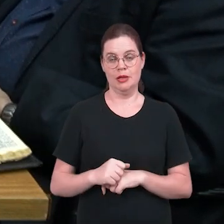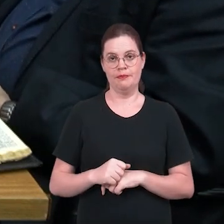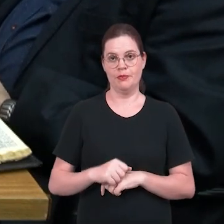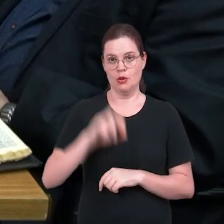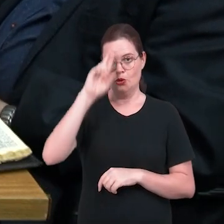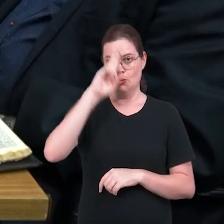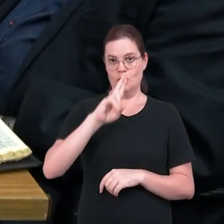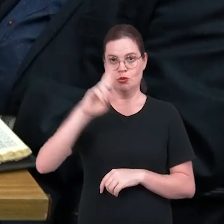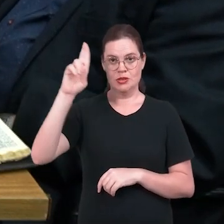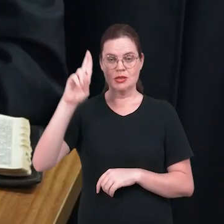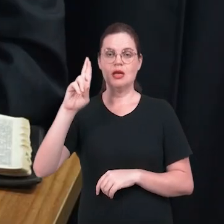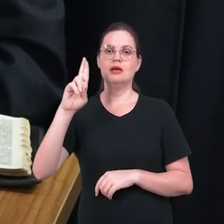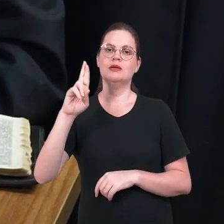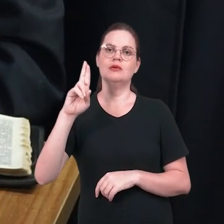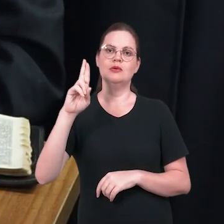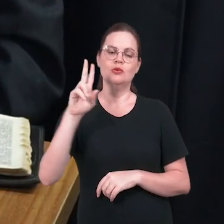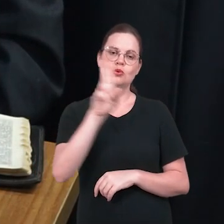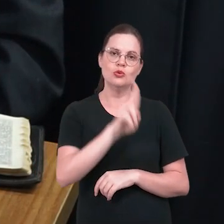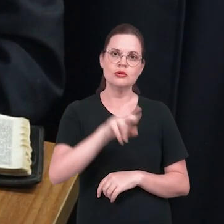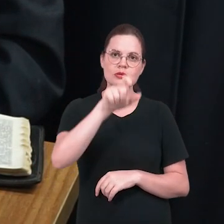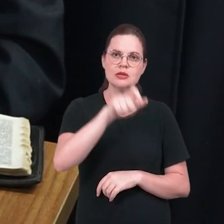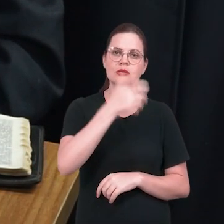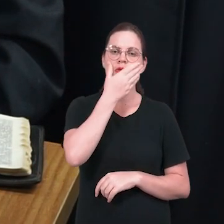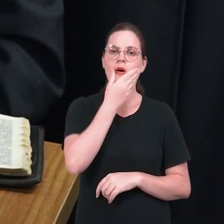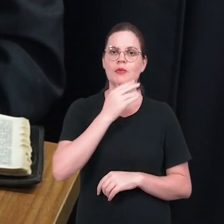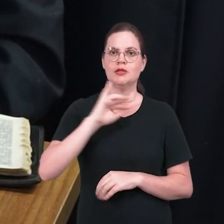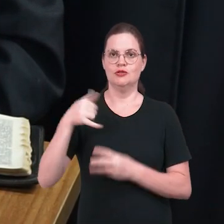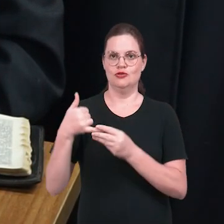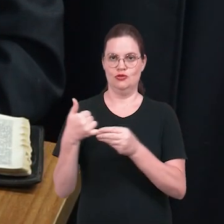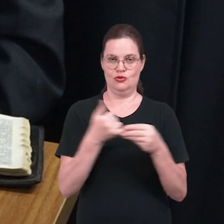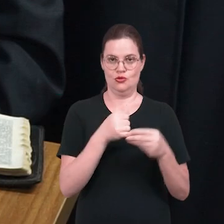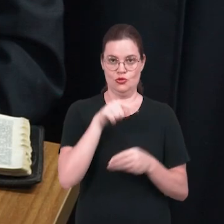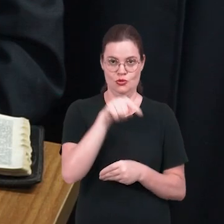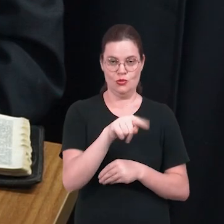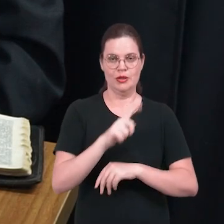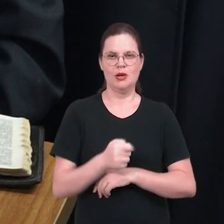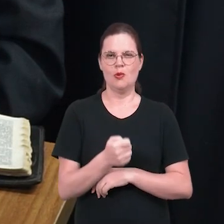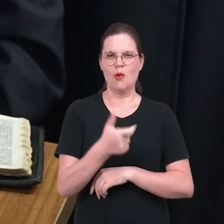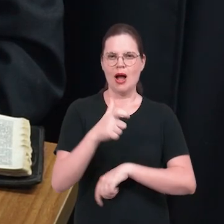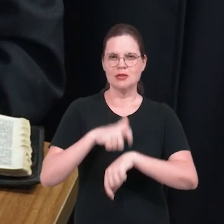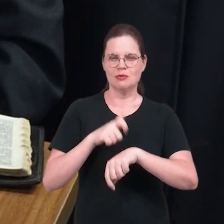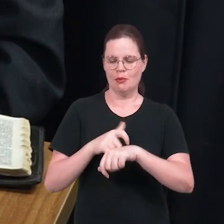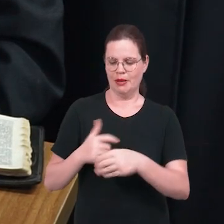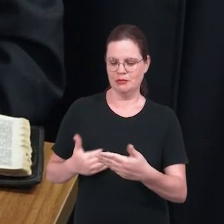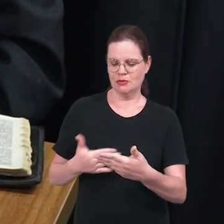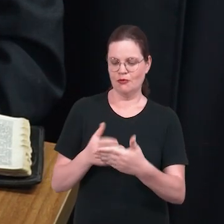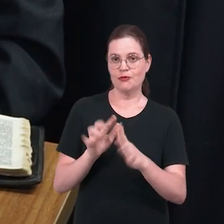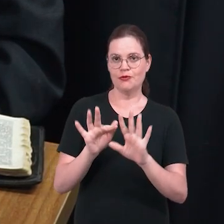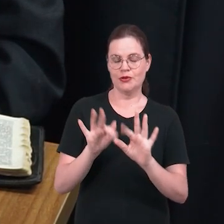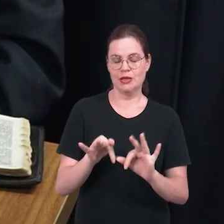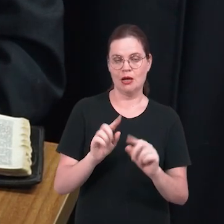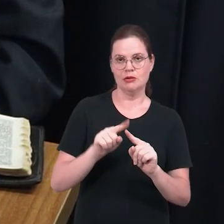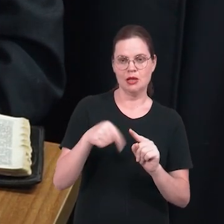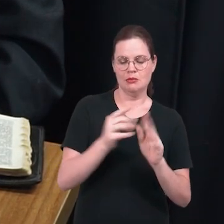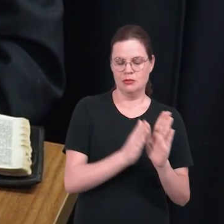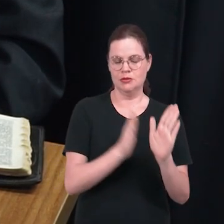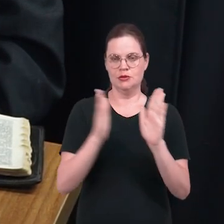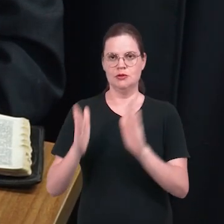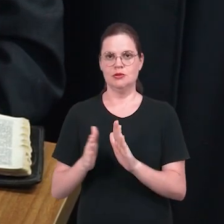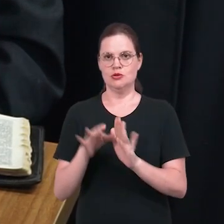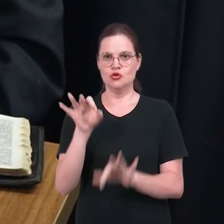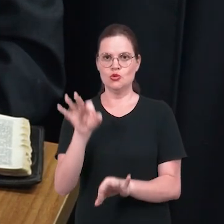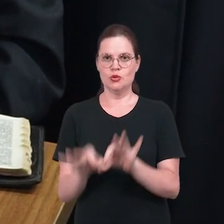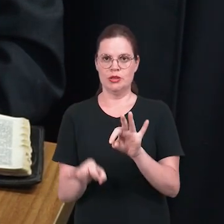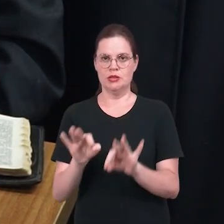Josué, é o finalzinho daquele período, não é? E depois nós vamos entrar no período dos juízes,